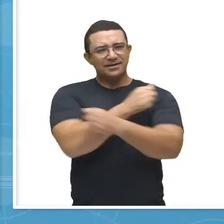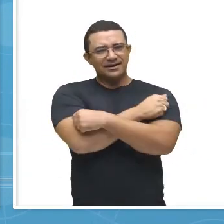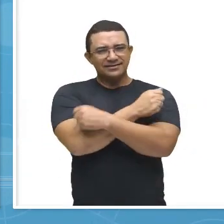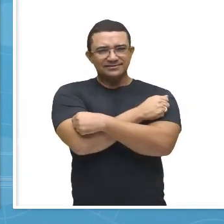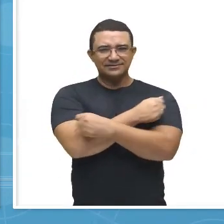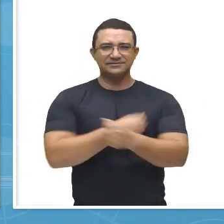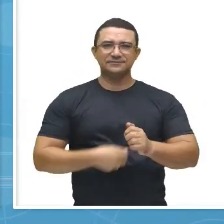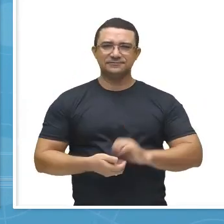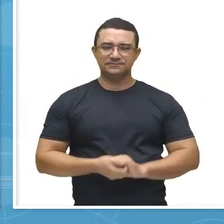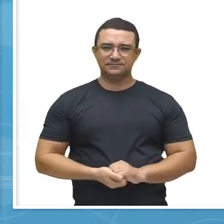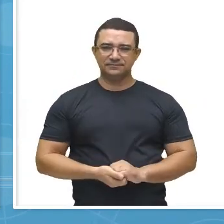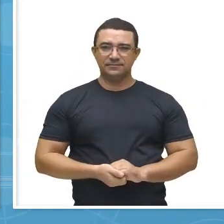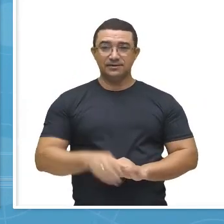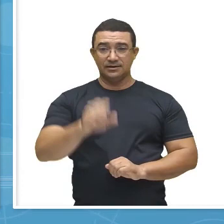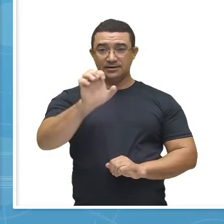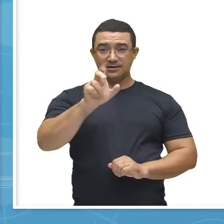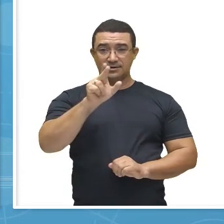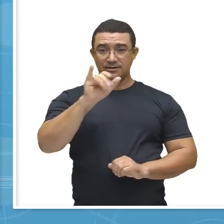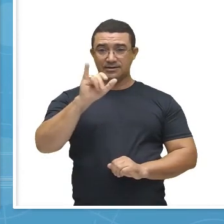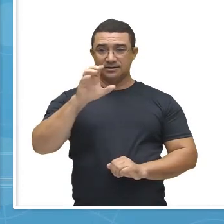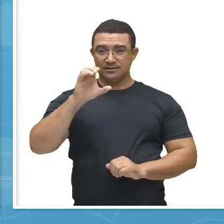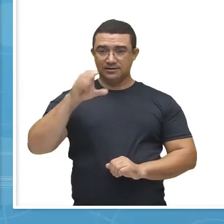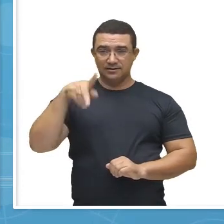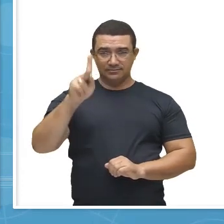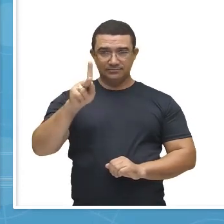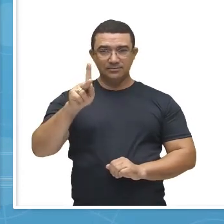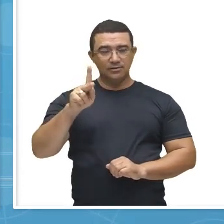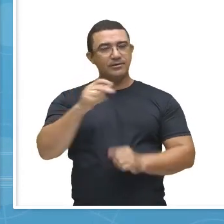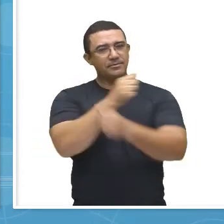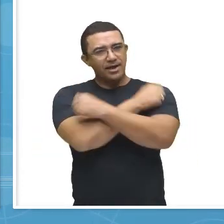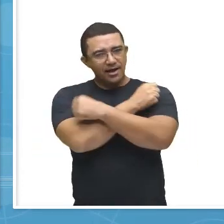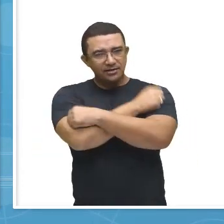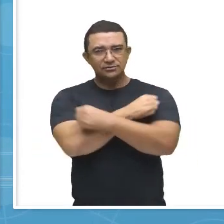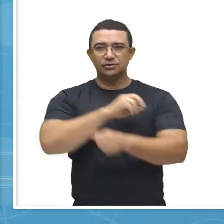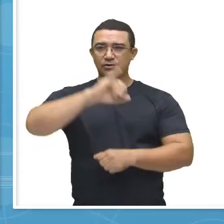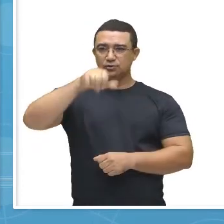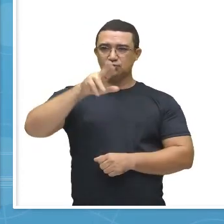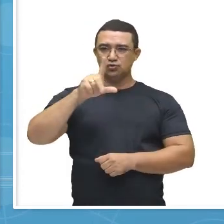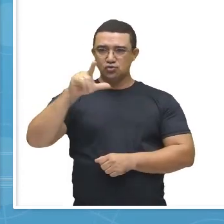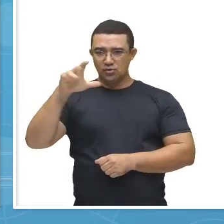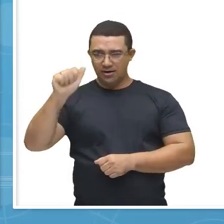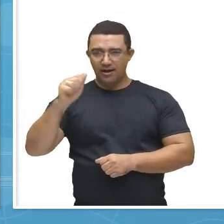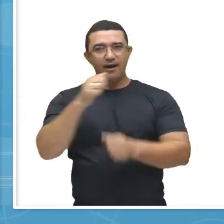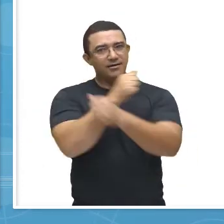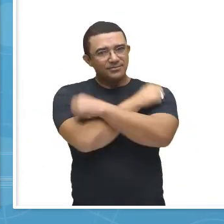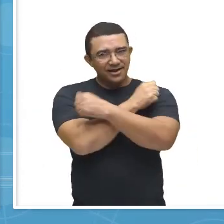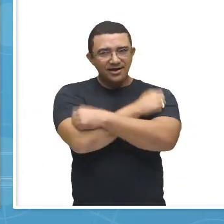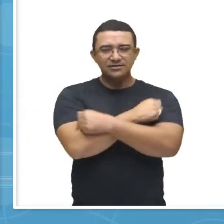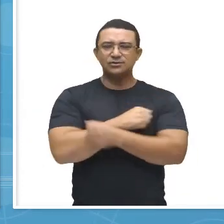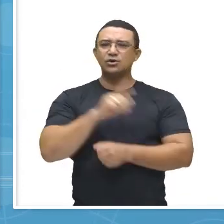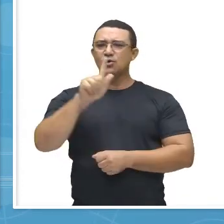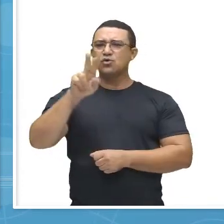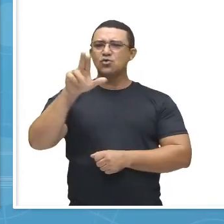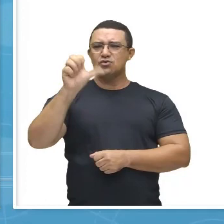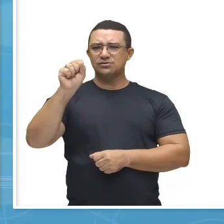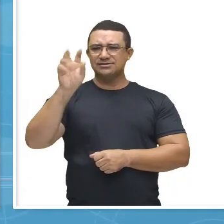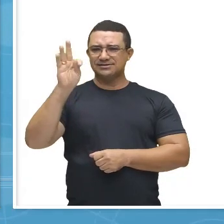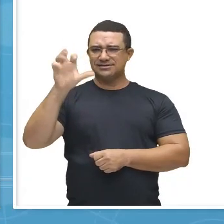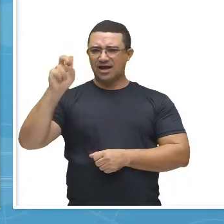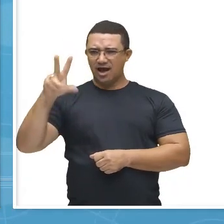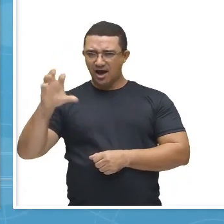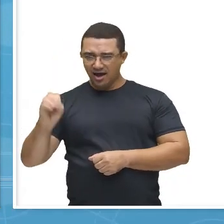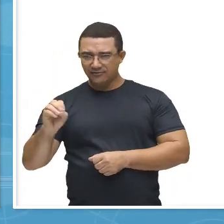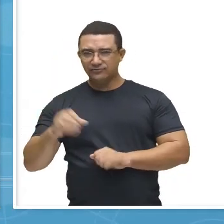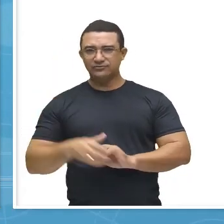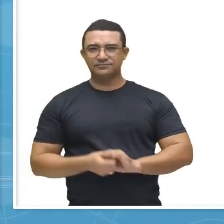grande abraço ao Eric Matheus, o Paulo Lima, a Yasmin, a Júlia Maria, né? O Gustavo